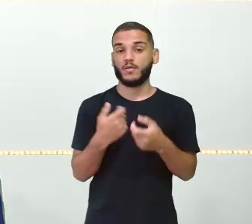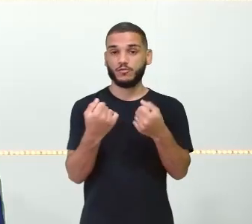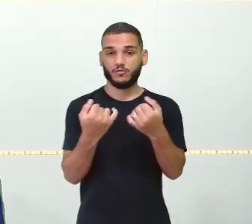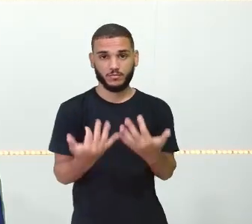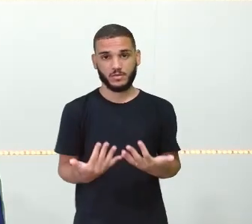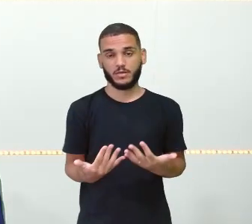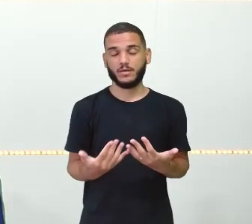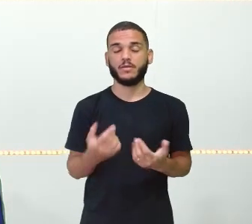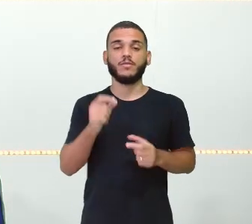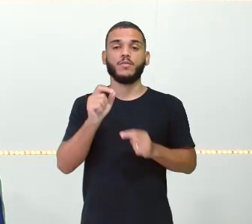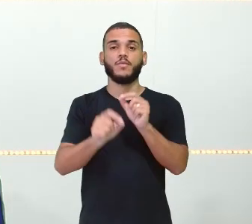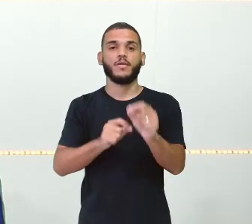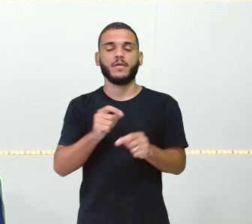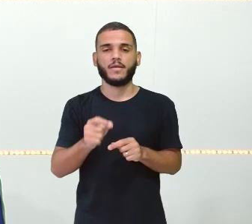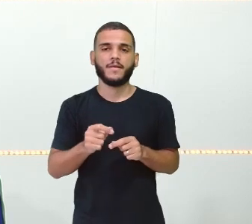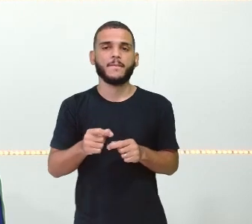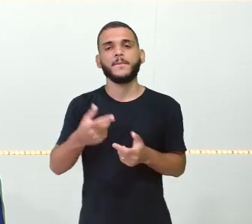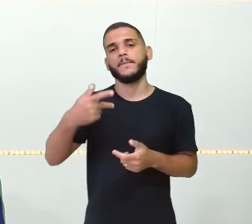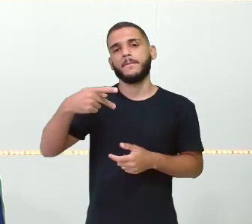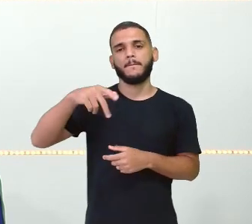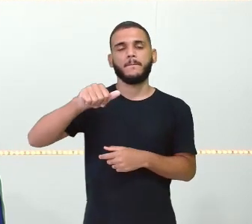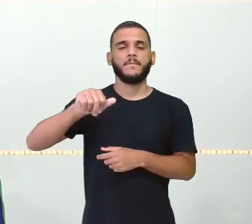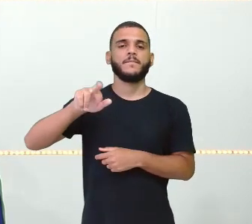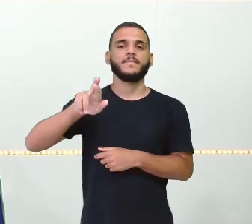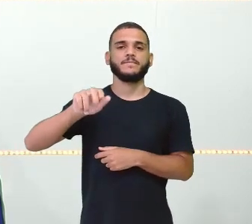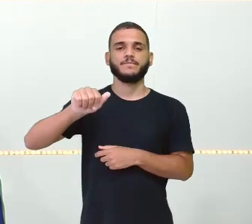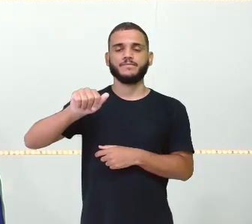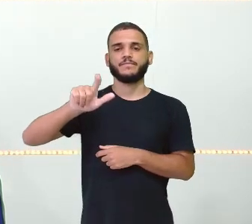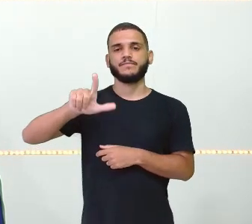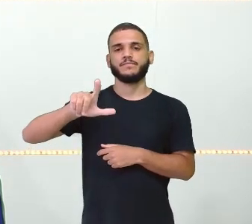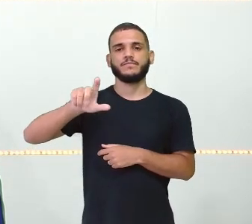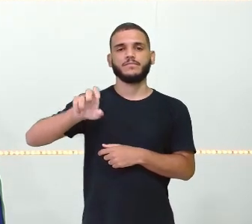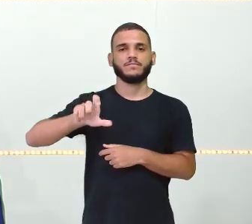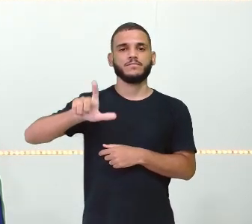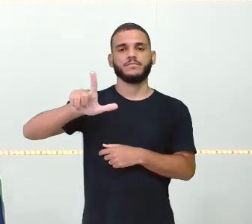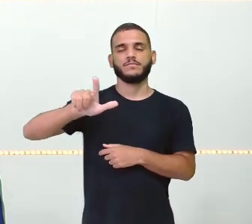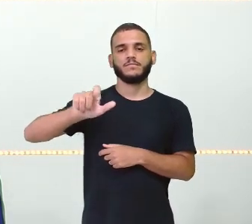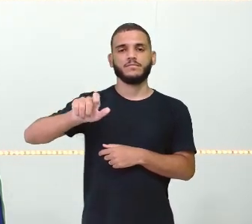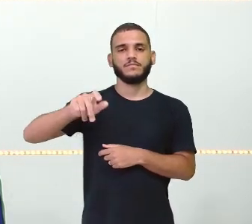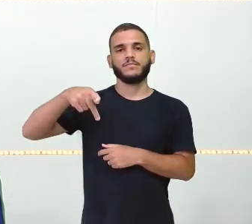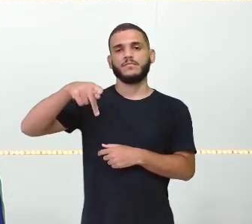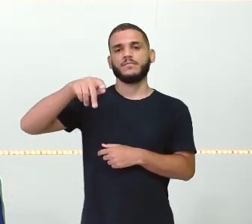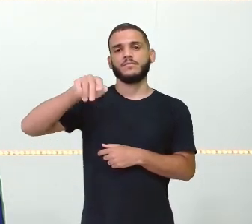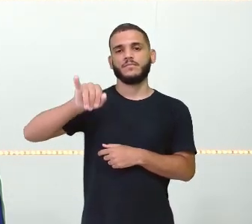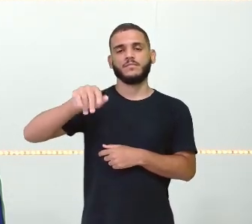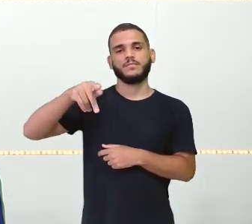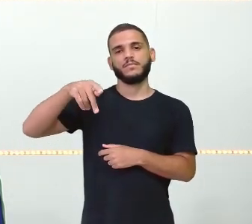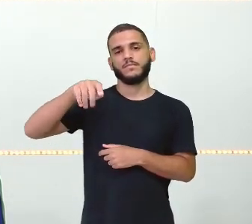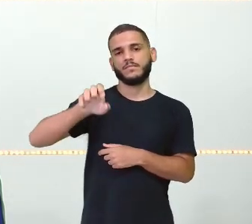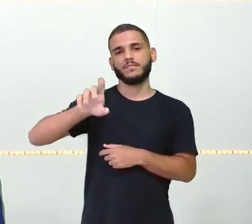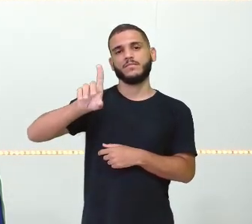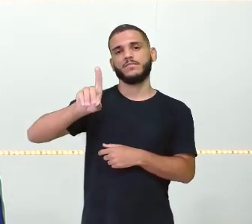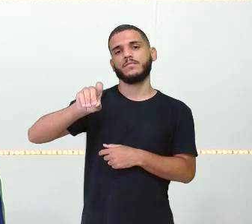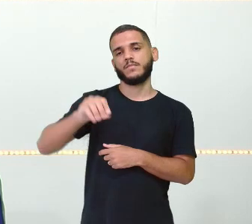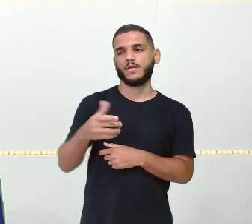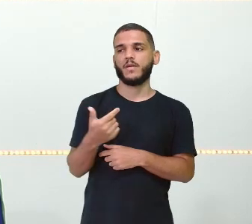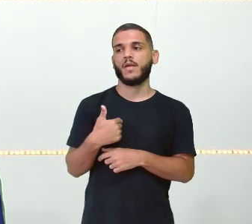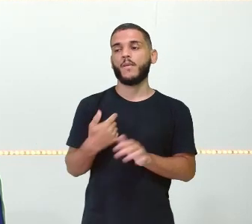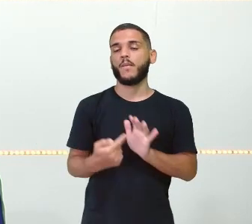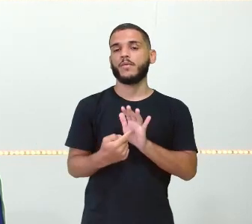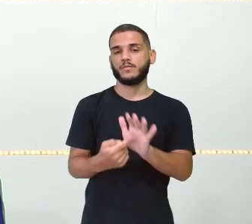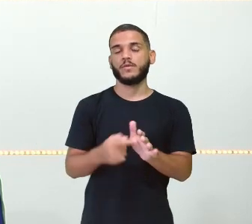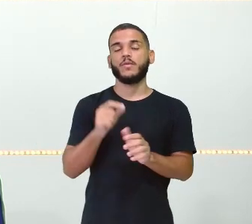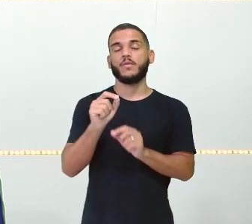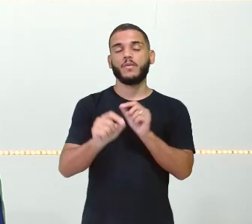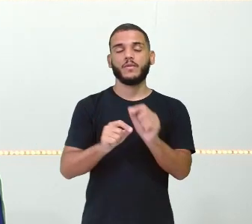falando de um paralelepípedo. E eu trouxe aqui uma caixa, né? Que vocês podem ter em casa aí, caixa